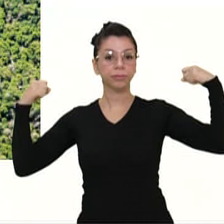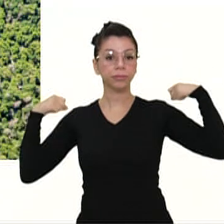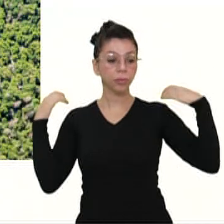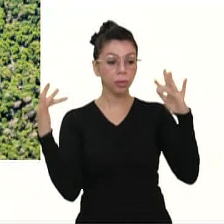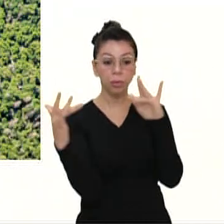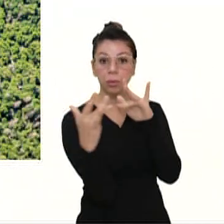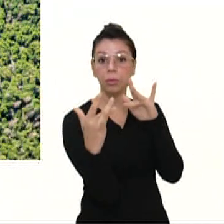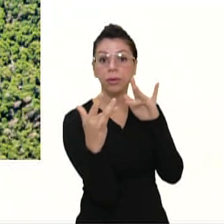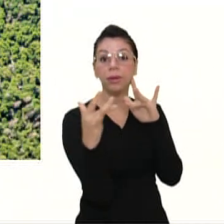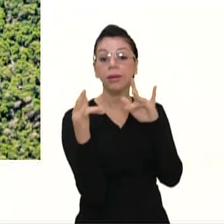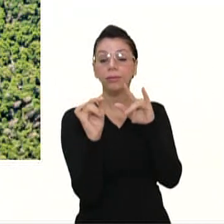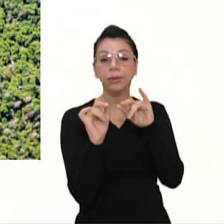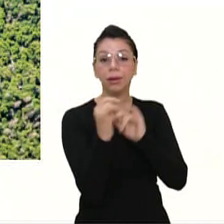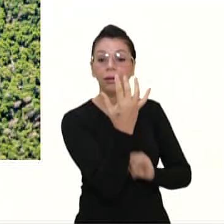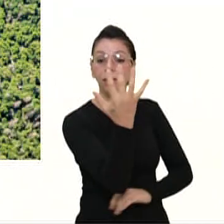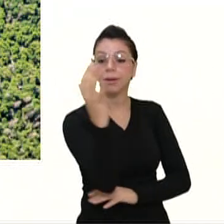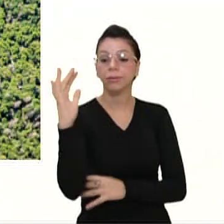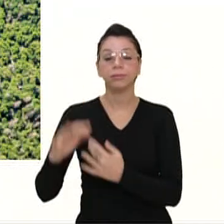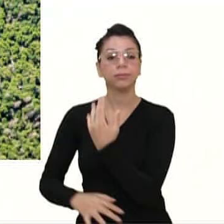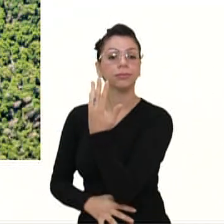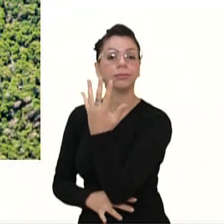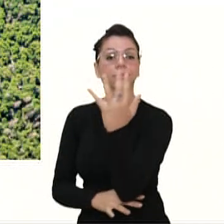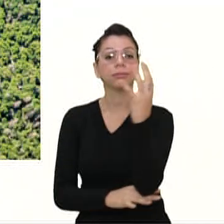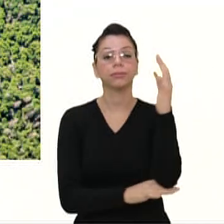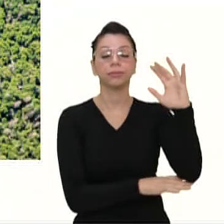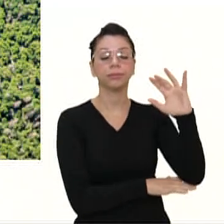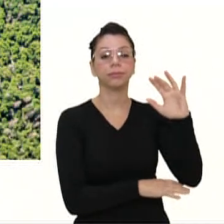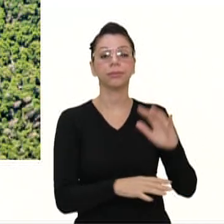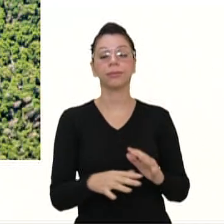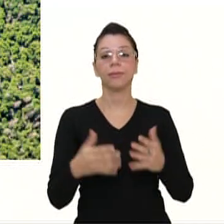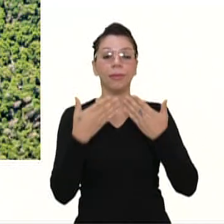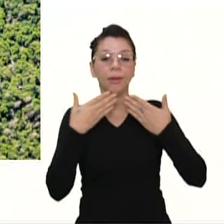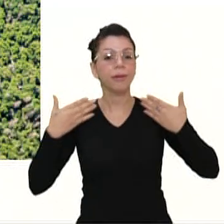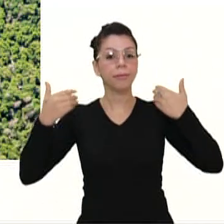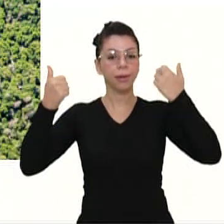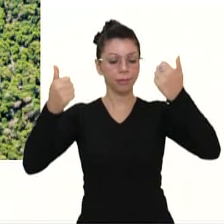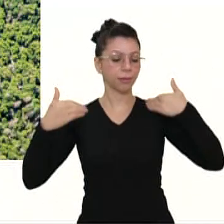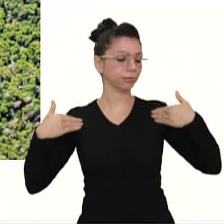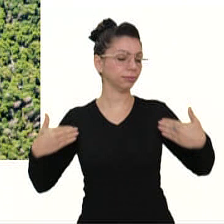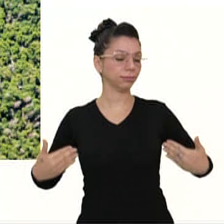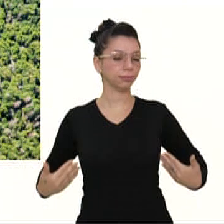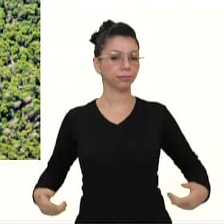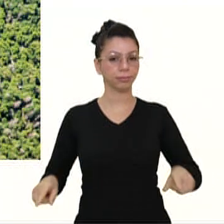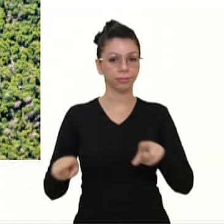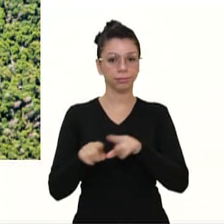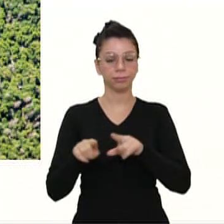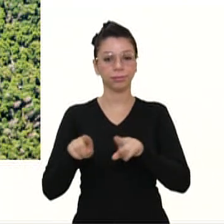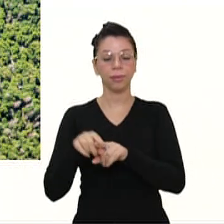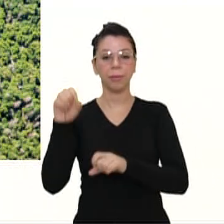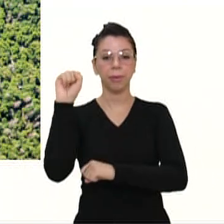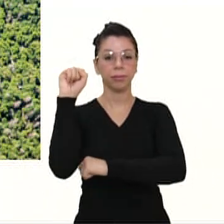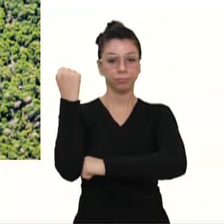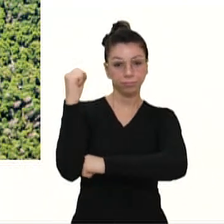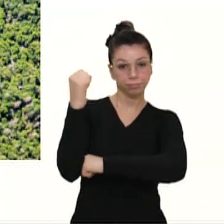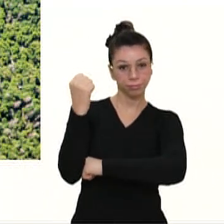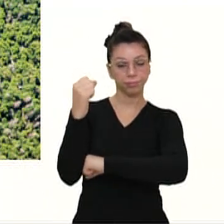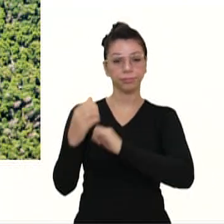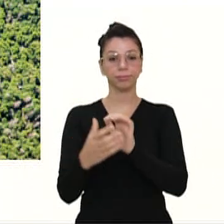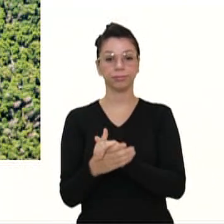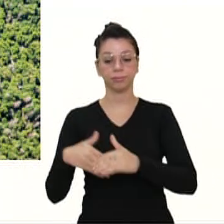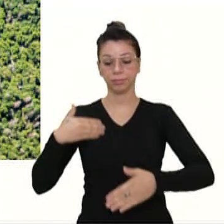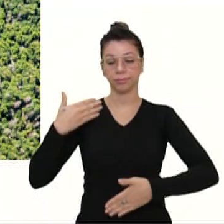contato direto com a natureza. Ela melhora a condição física e psíquica de quem pratica,